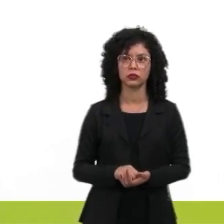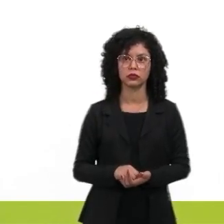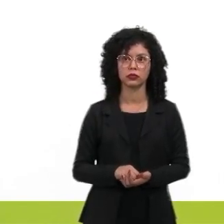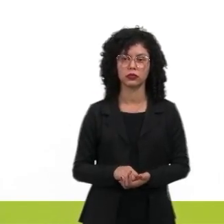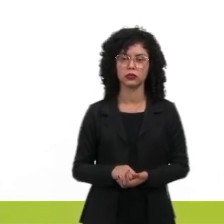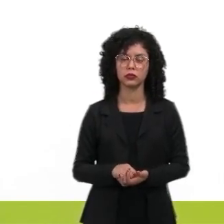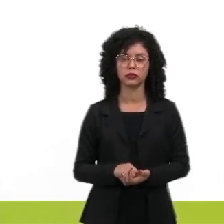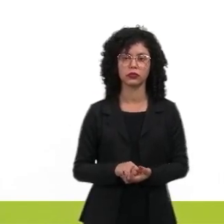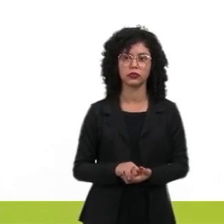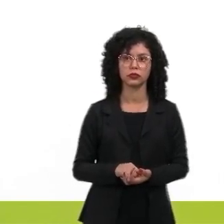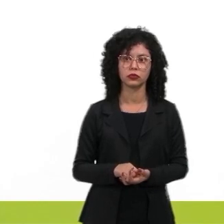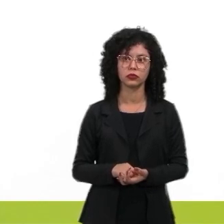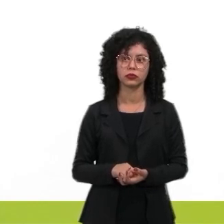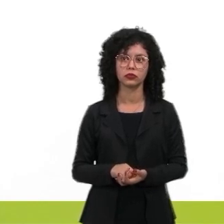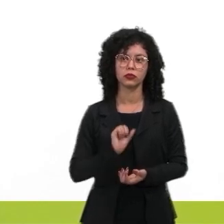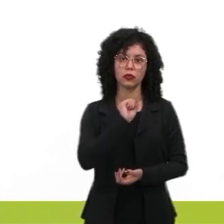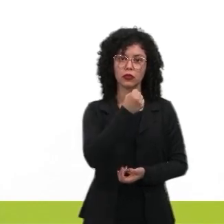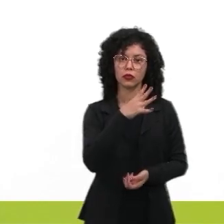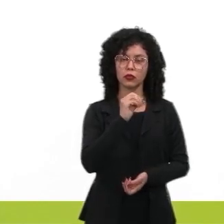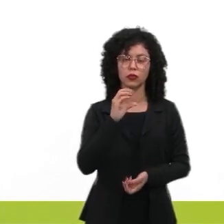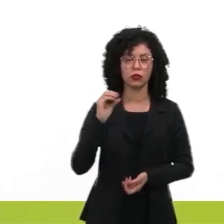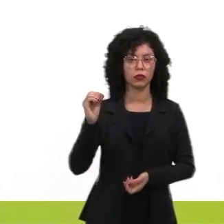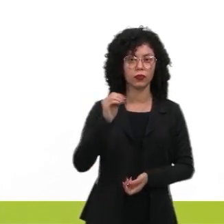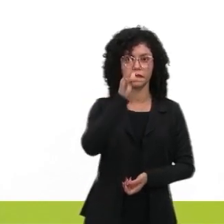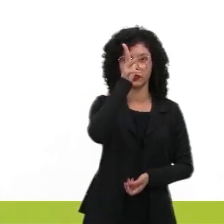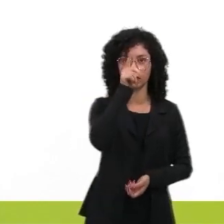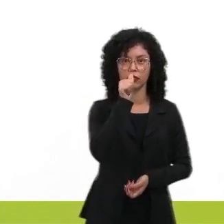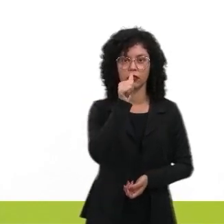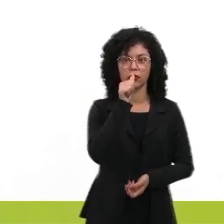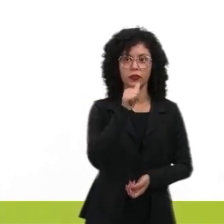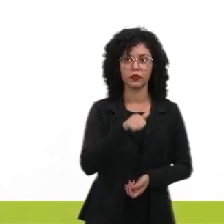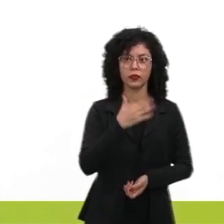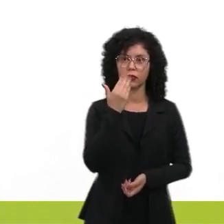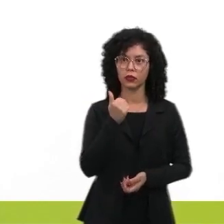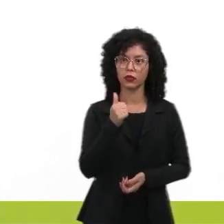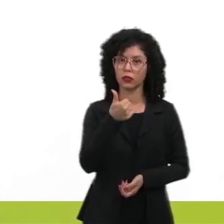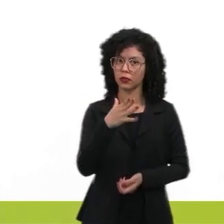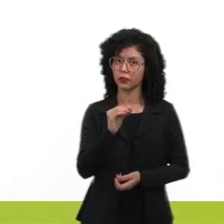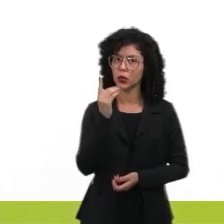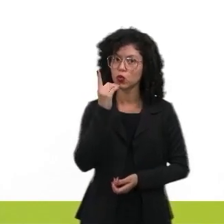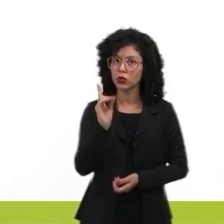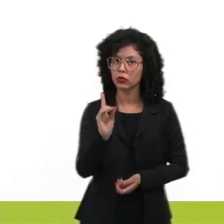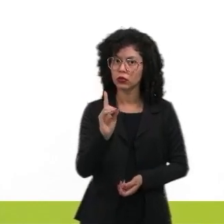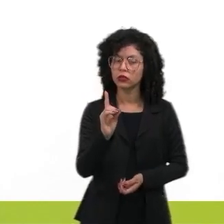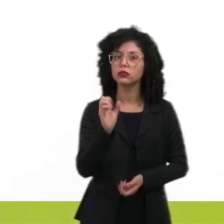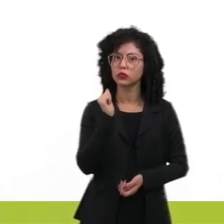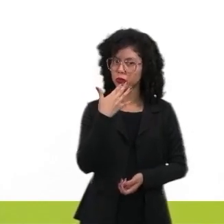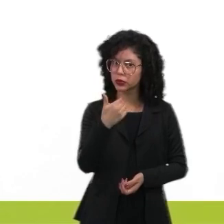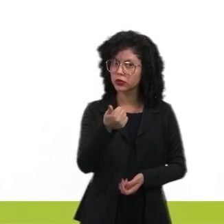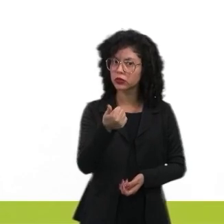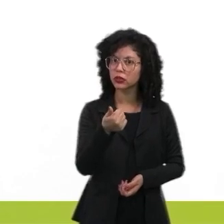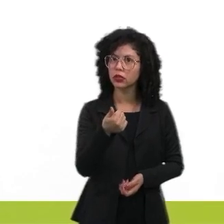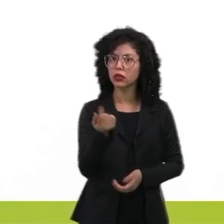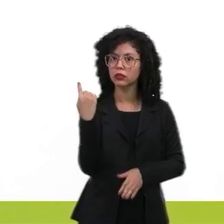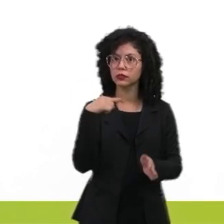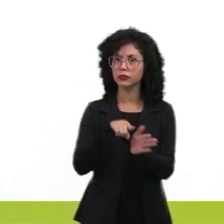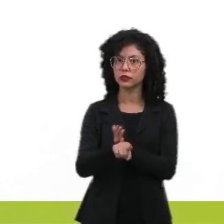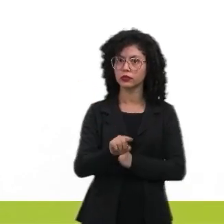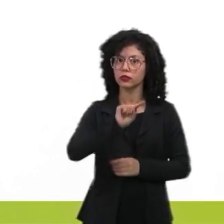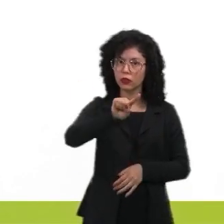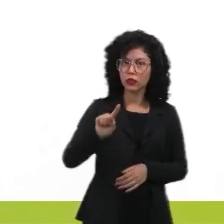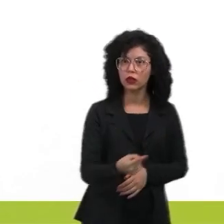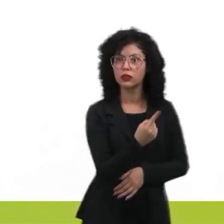ó. Quando eu tinha 800 frangos, isso foi consumido em 10 dias, ok? Tudo bem? Aí a pergunta é, se eu tenho